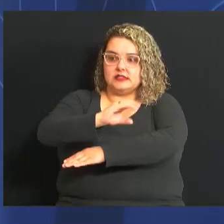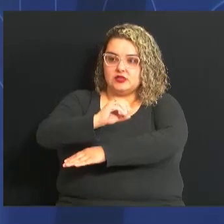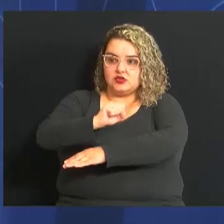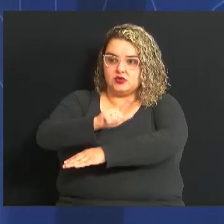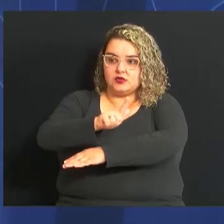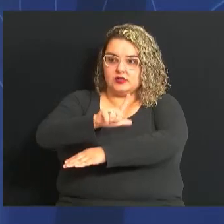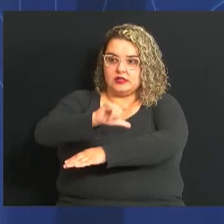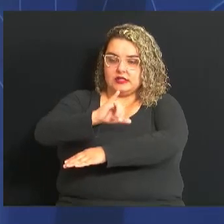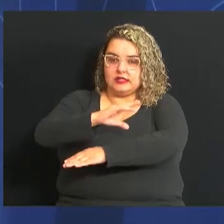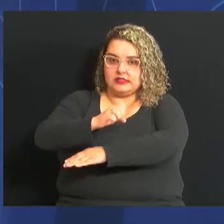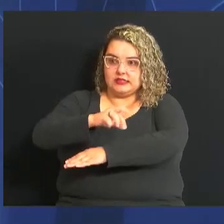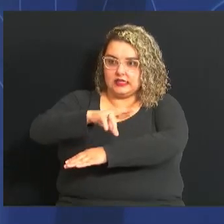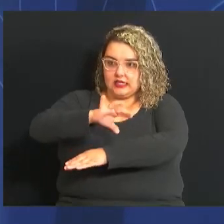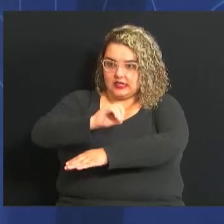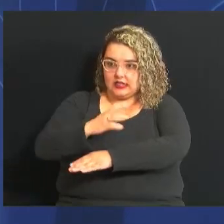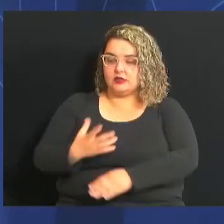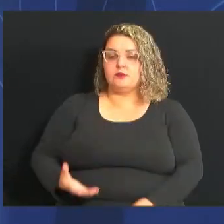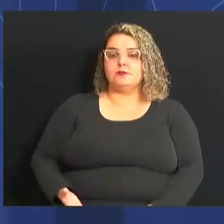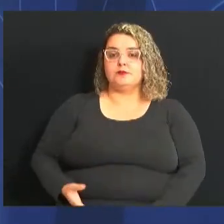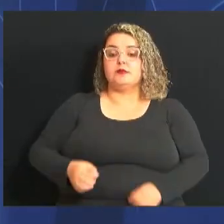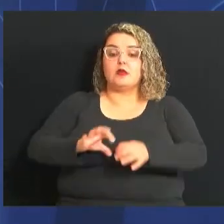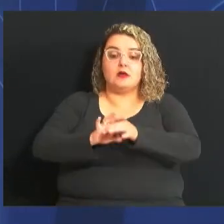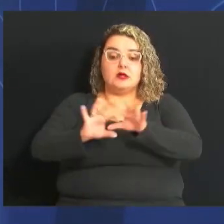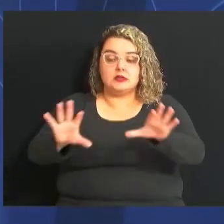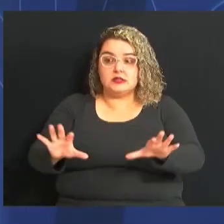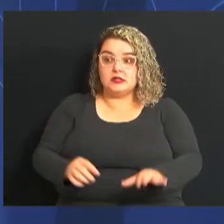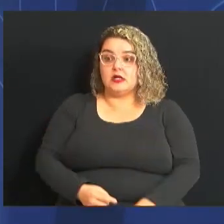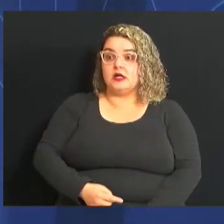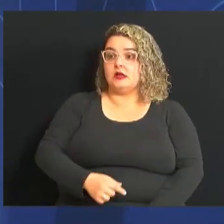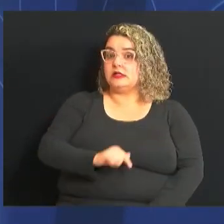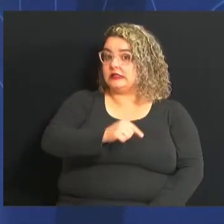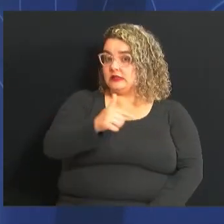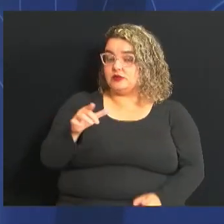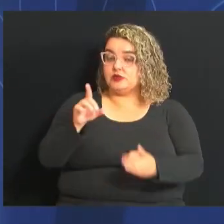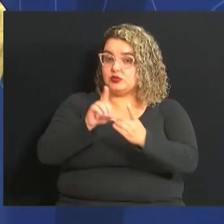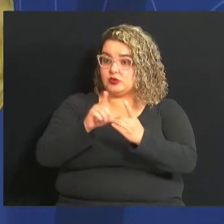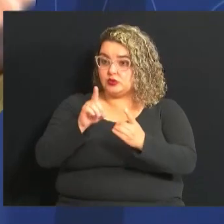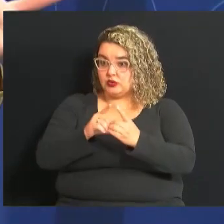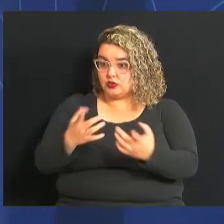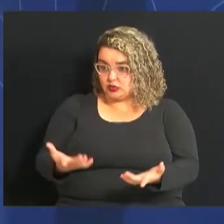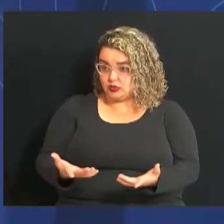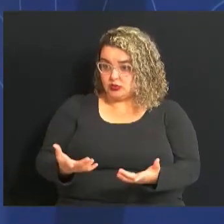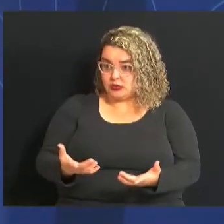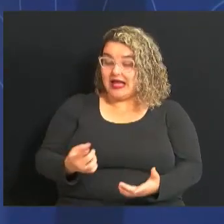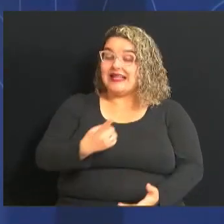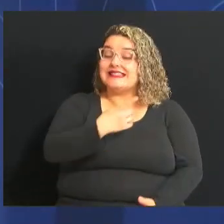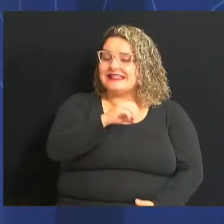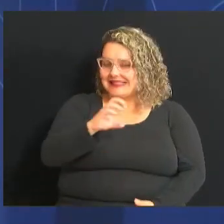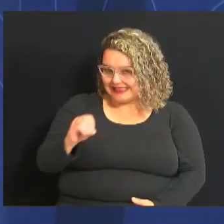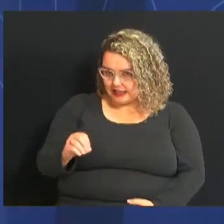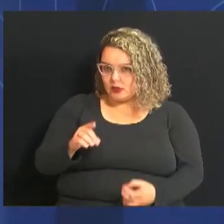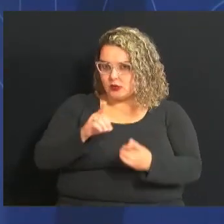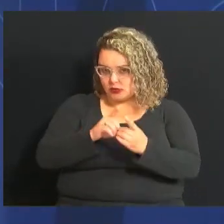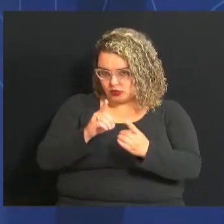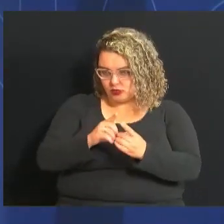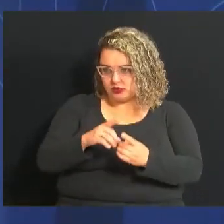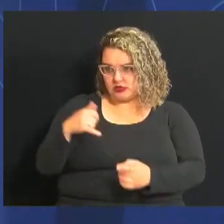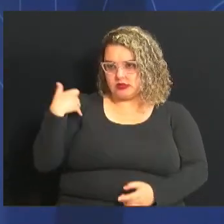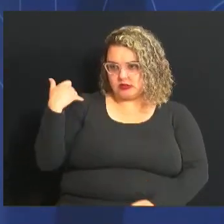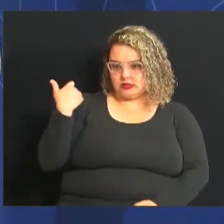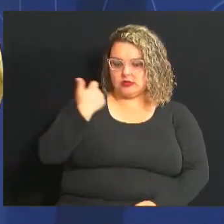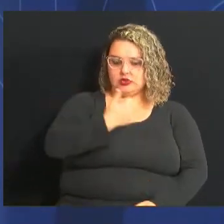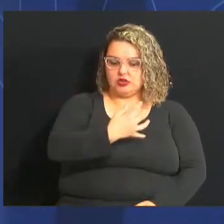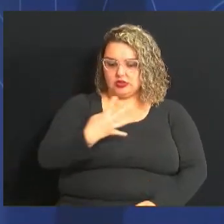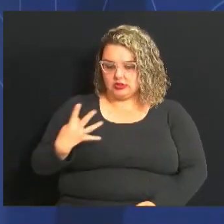1477, e vão ser disponibilizadas 100 consultas para pessoas com idade entre 14 e 40 anos. No